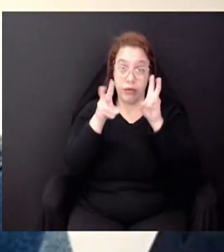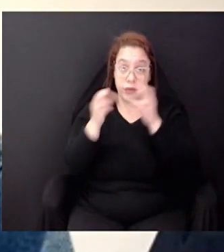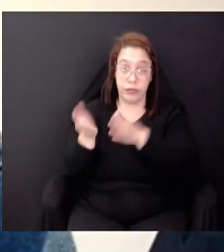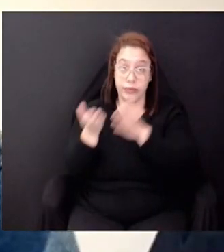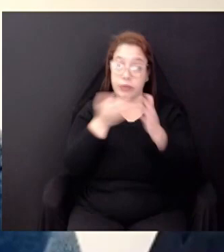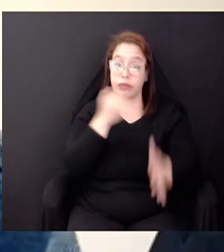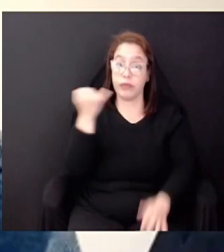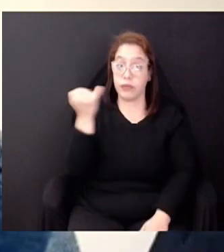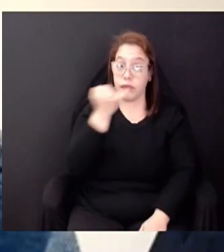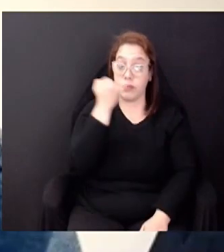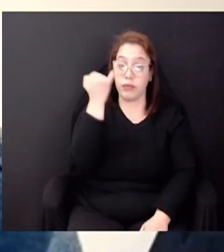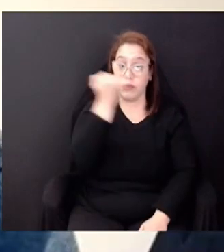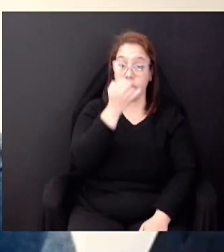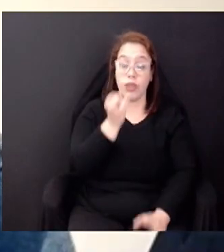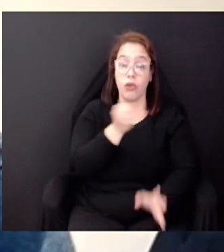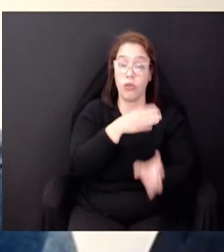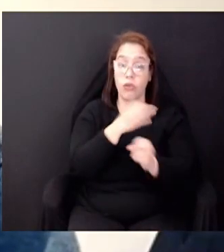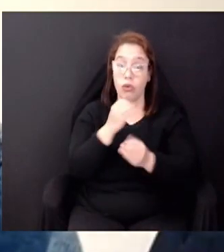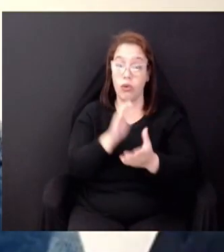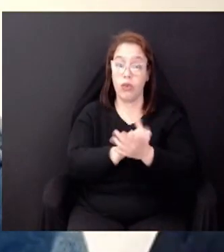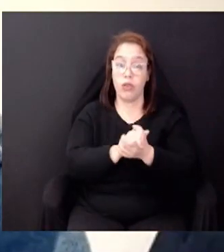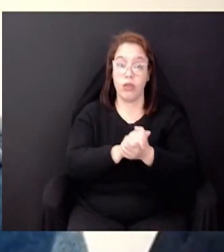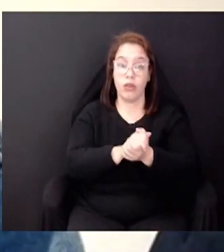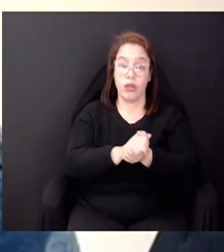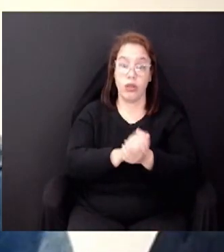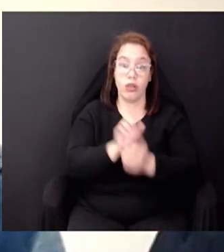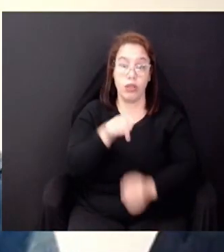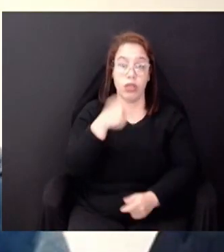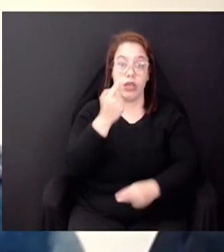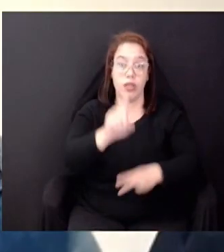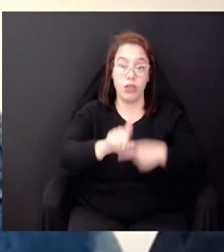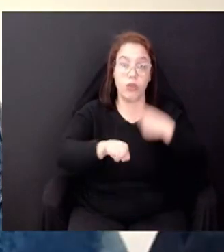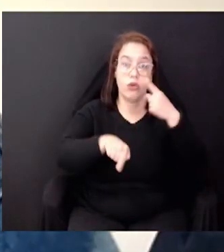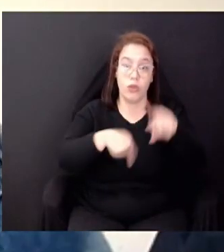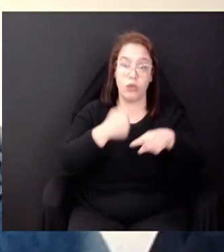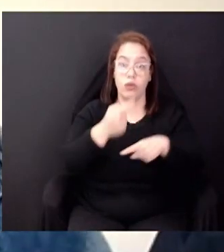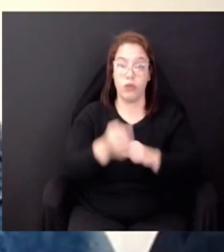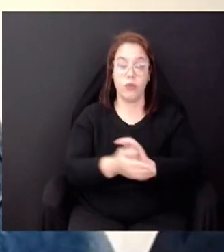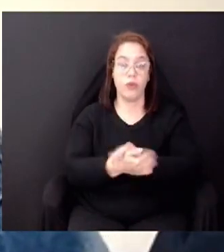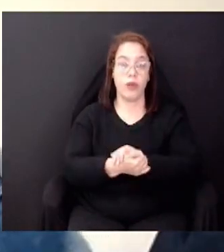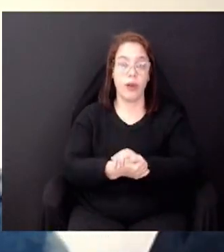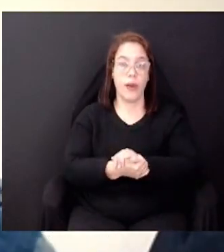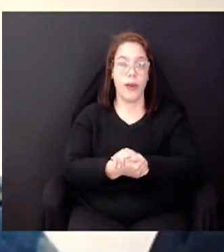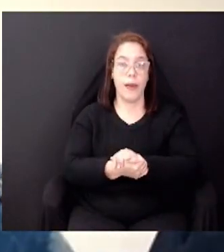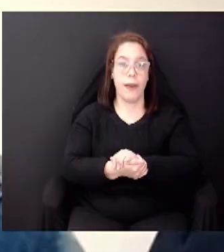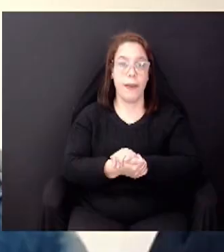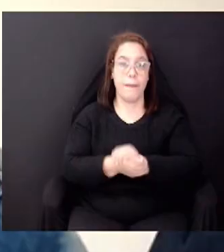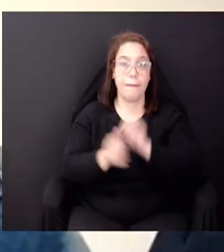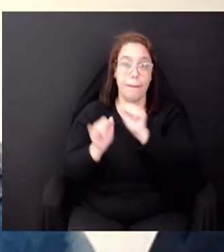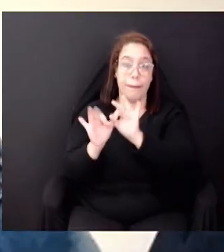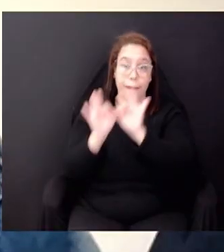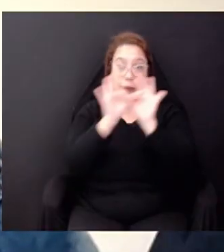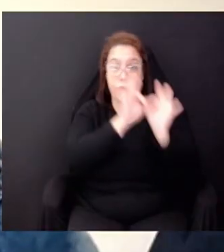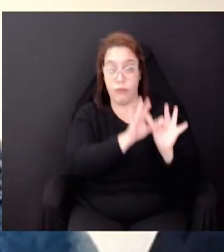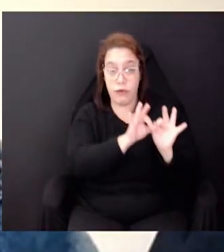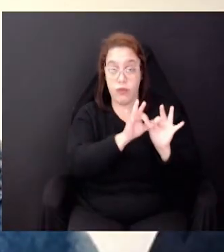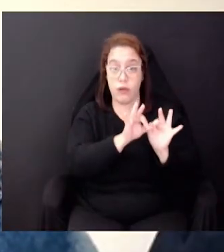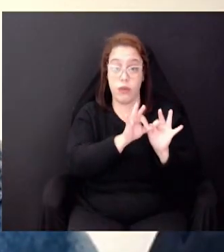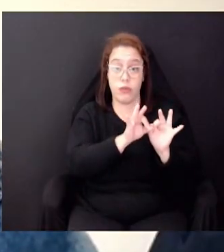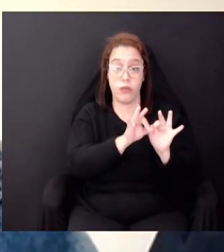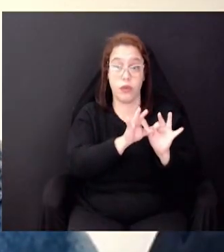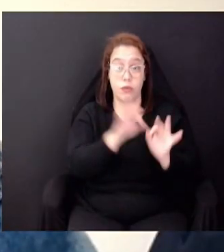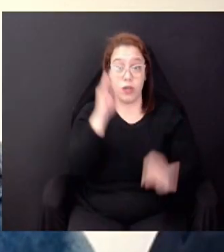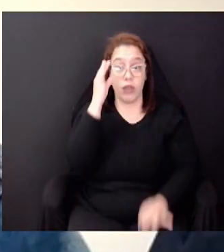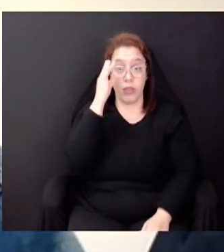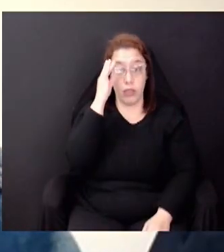tão atual. Não só esse, outros de vocês, né, tem no YouTube que eu fui acompanhar. E quero